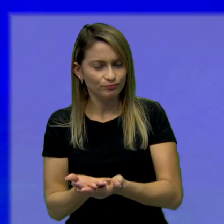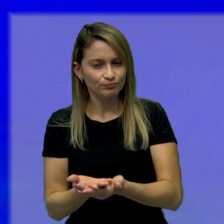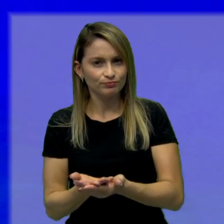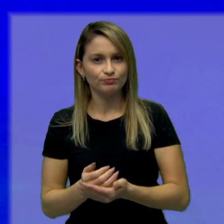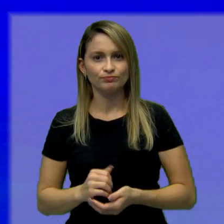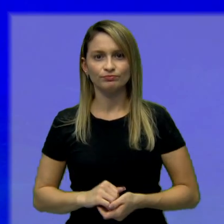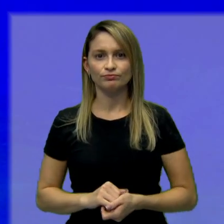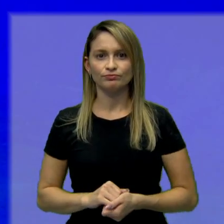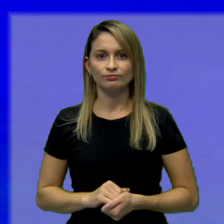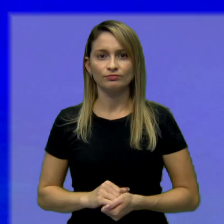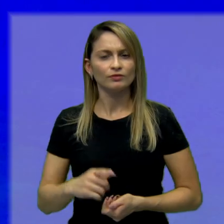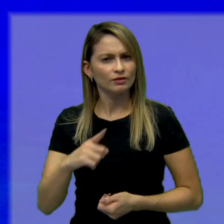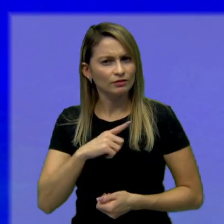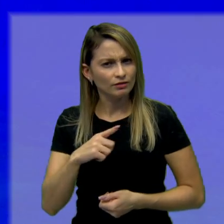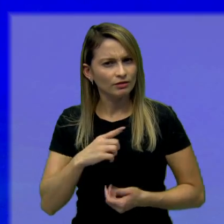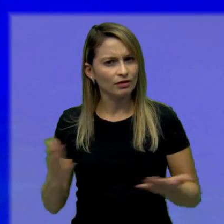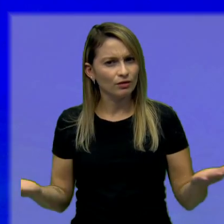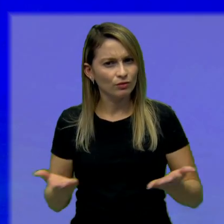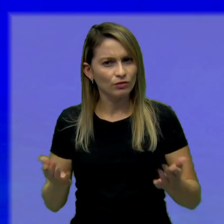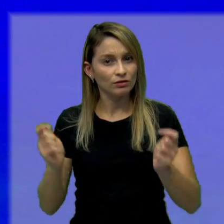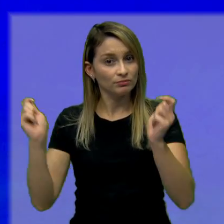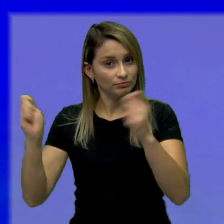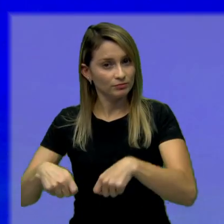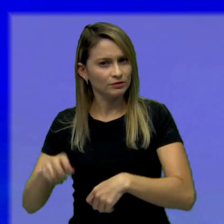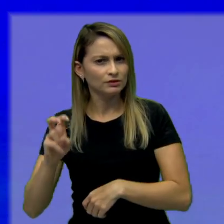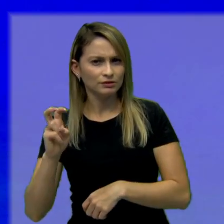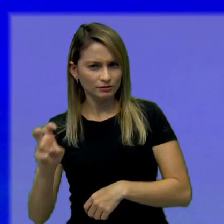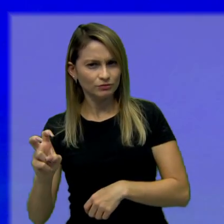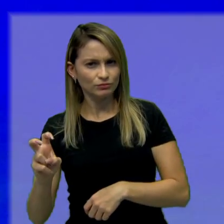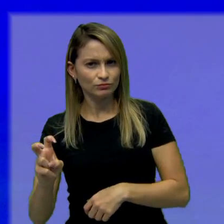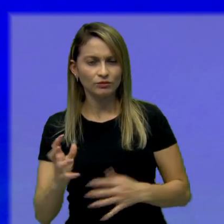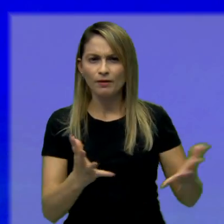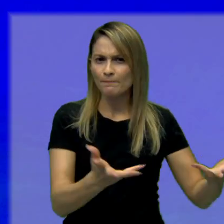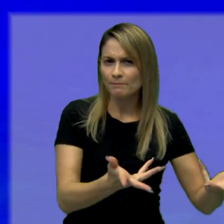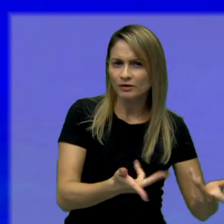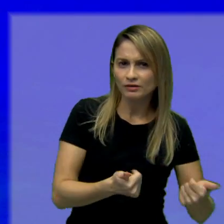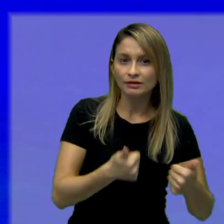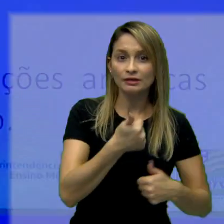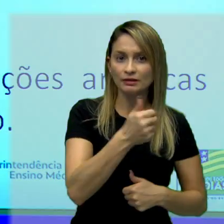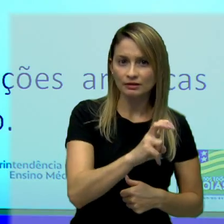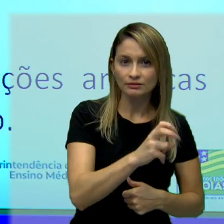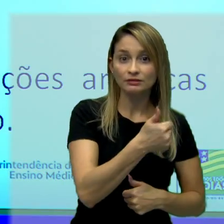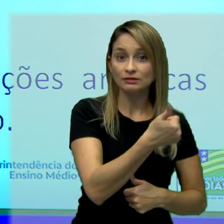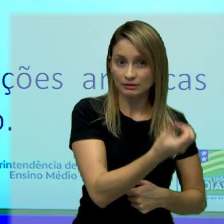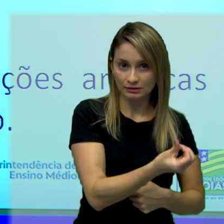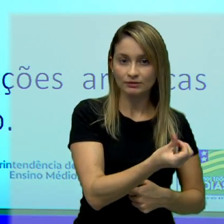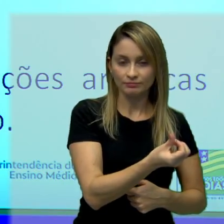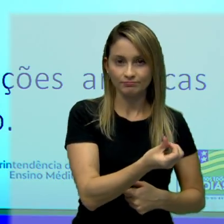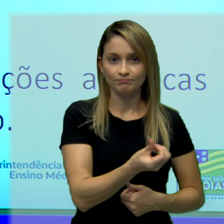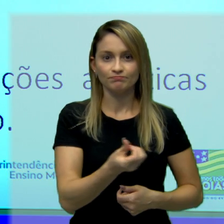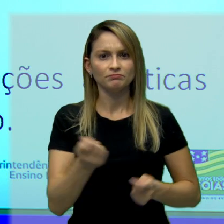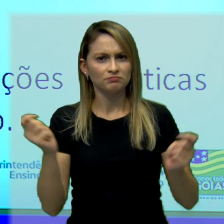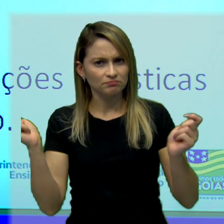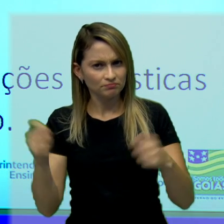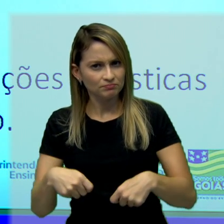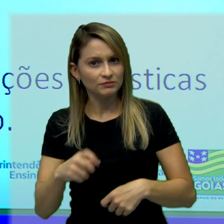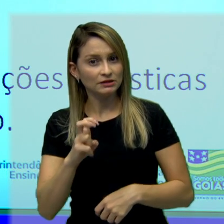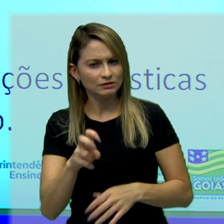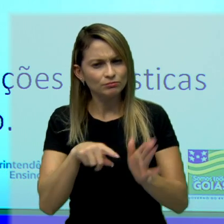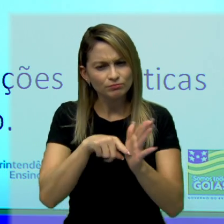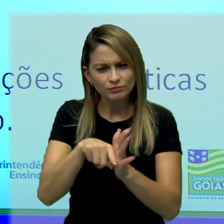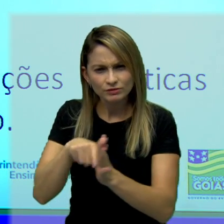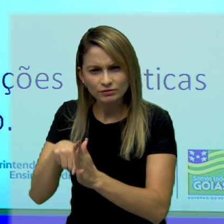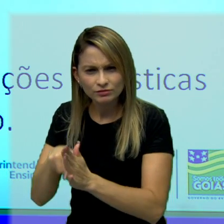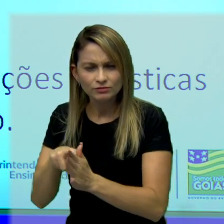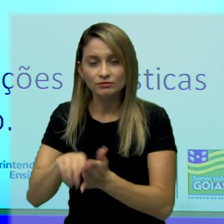aula. Então, nós temos aqui a competência 5 e a habilidade 15 e 16. Competência